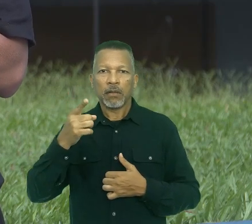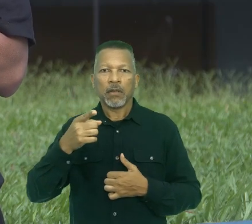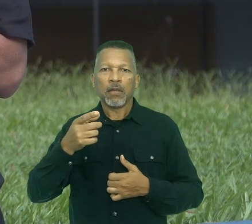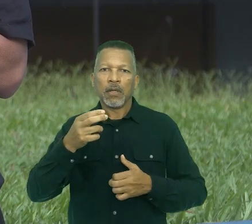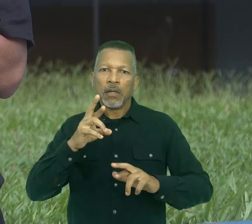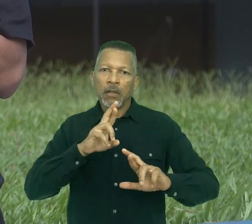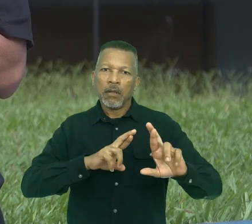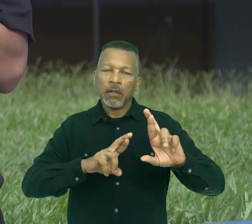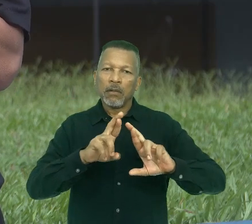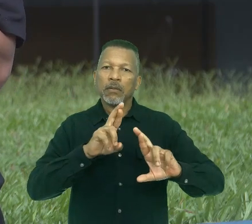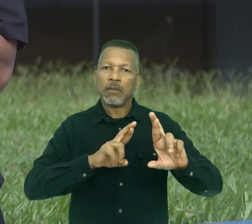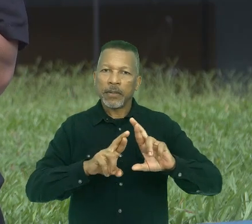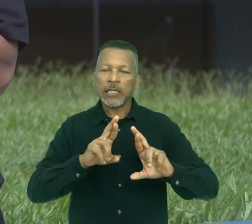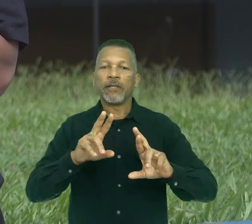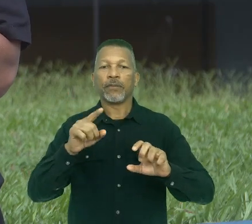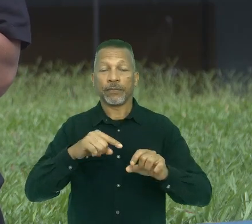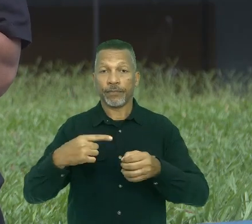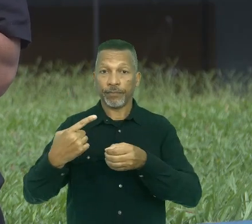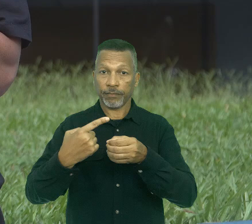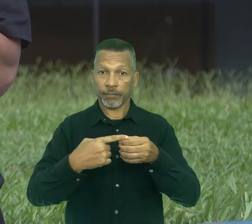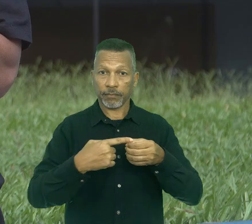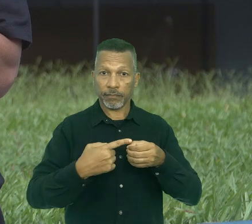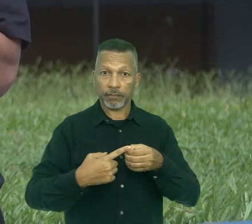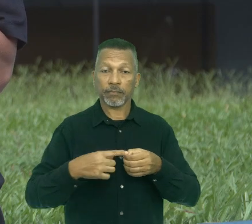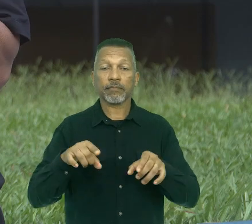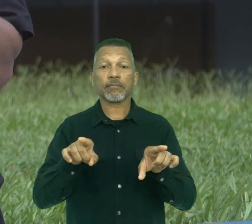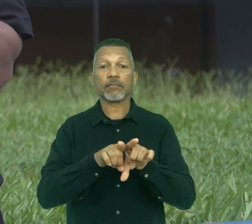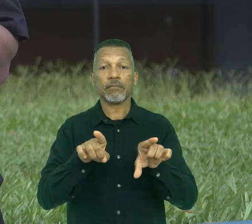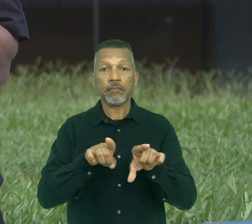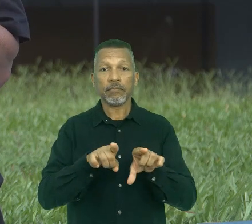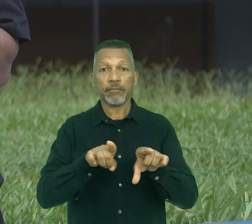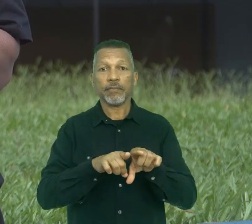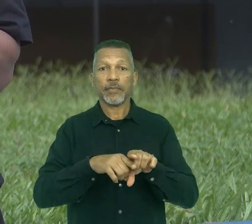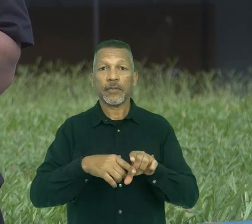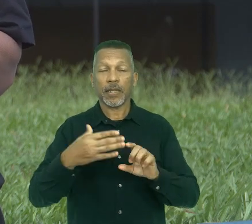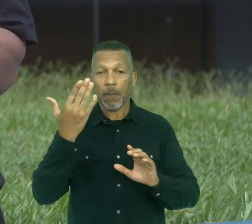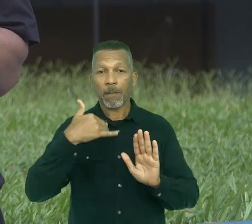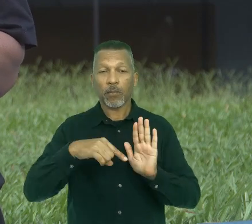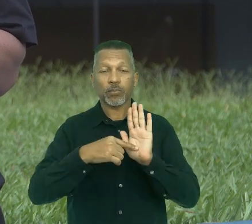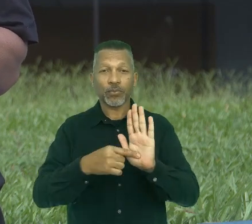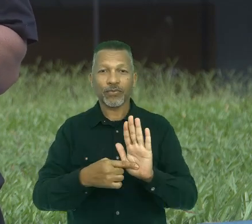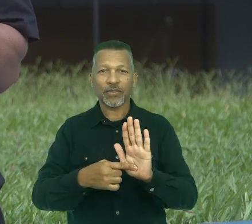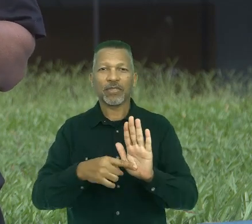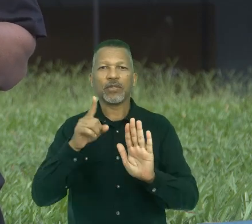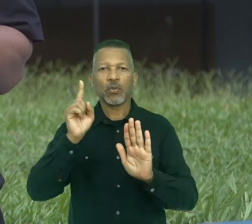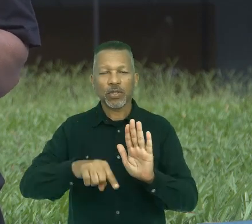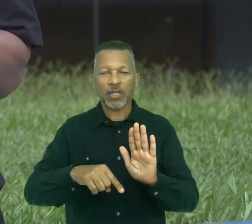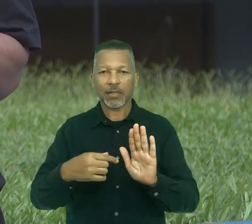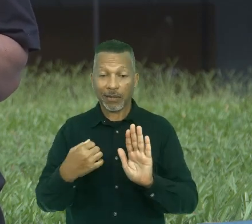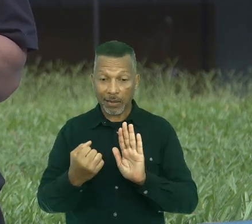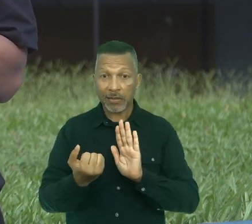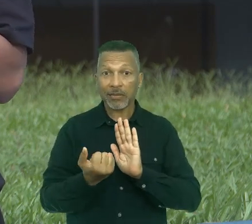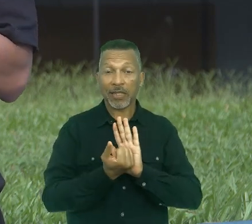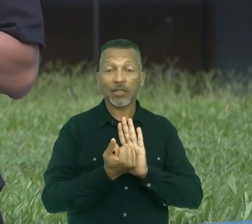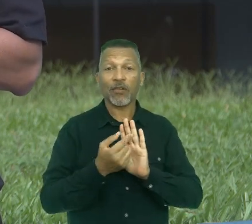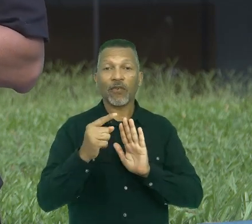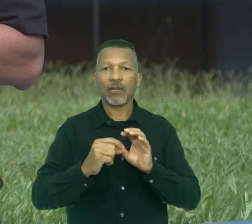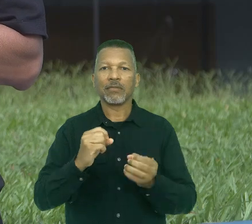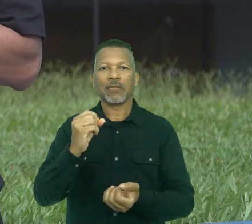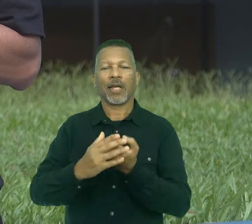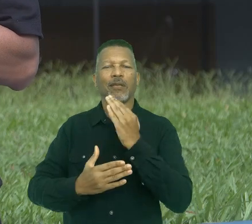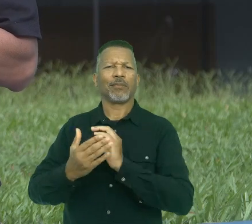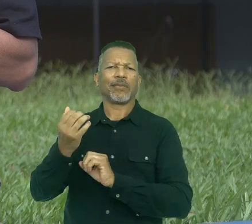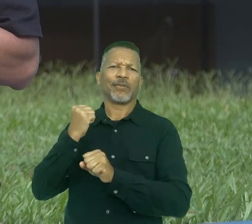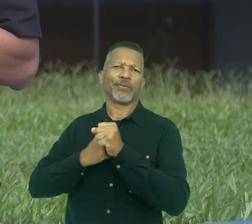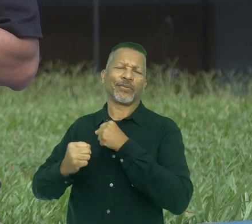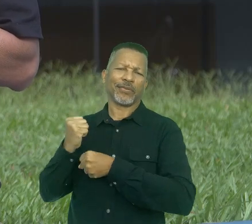relação com a cidade, mas que também preserva um pouco a identidade daquilo que foi construído há muitos anos atrás.